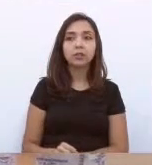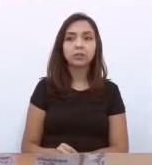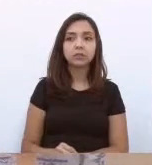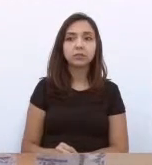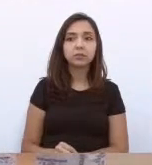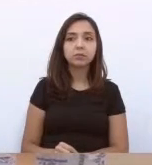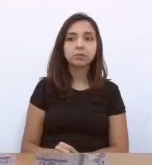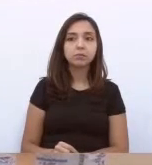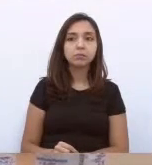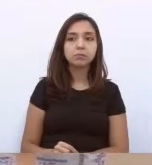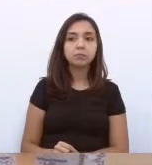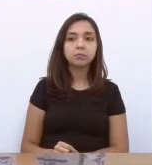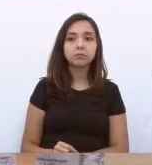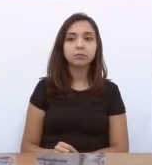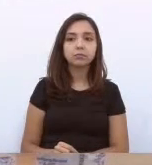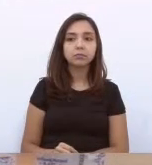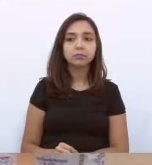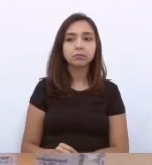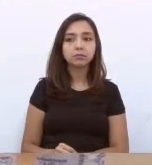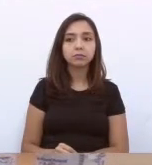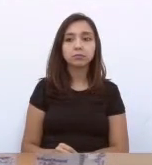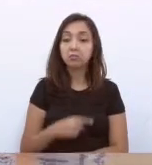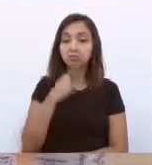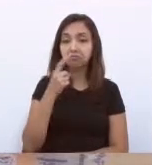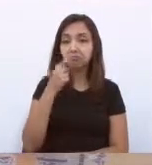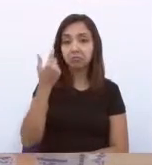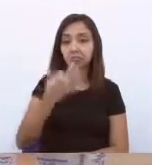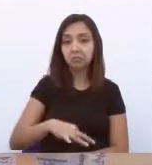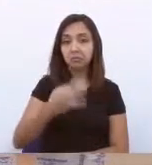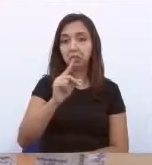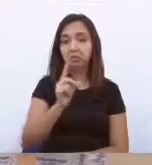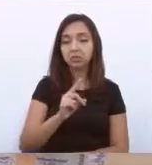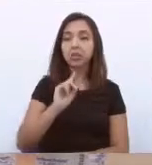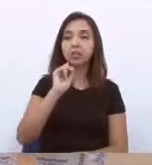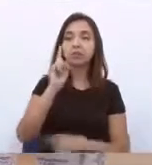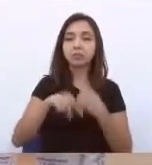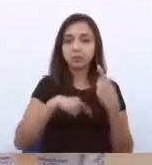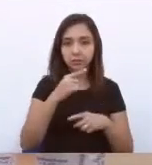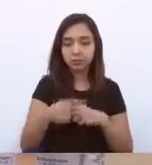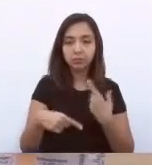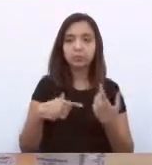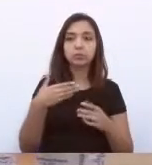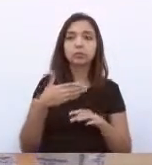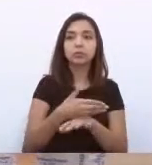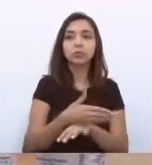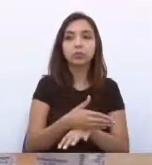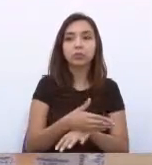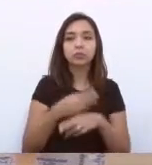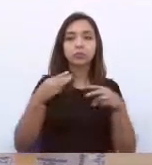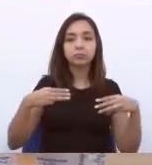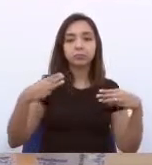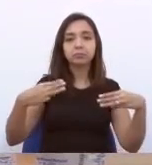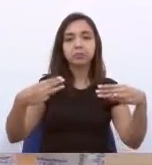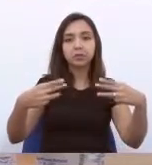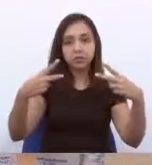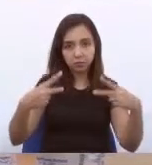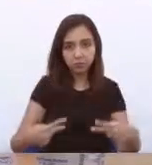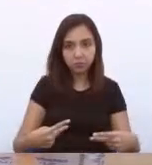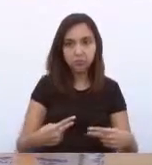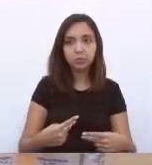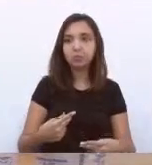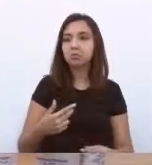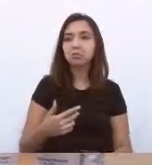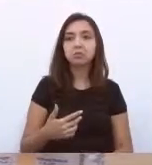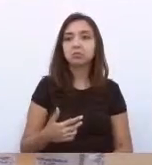deficiência, né? E não deu certo. Aí eu fui no que Ministério Público.